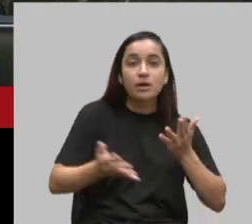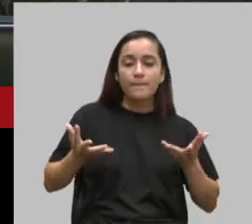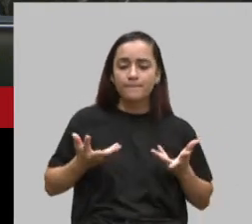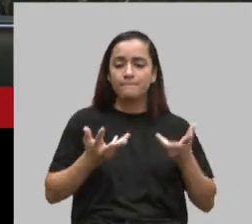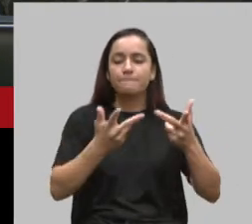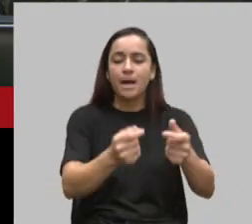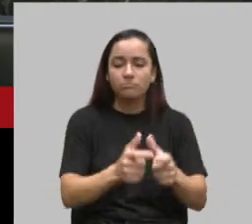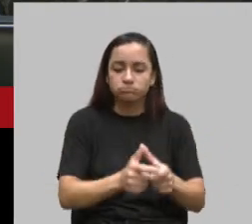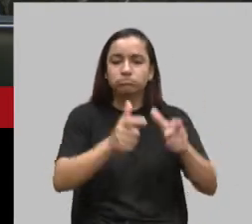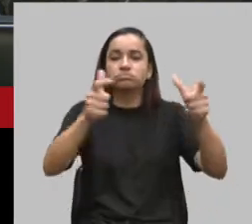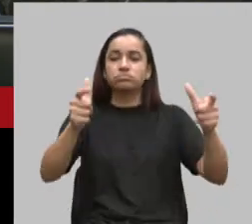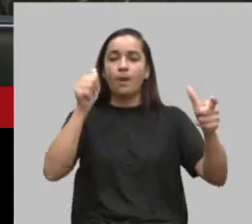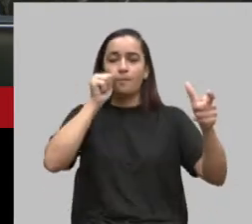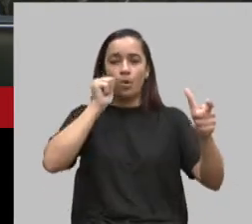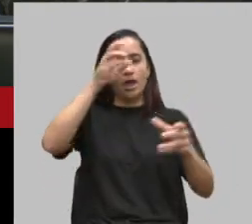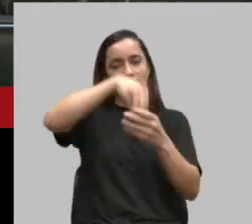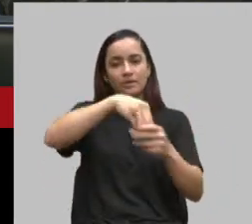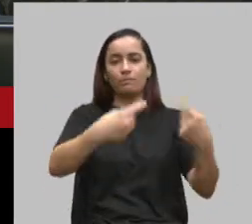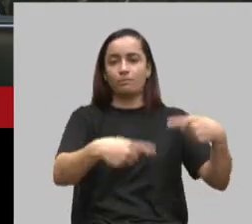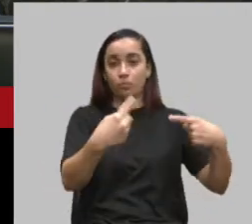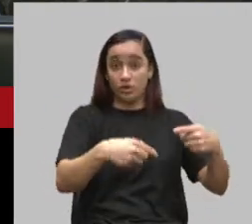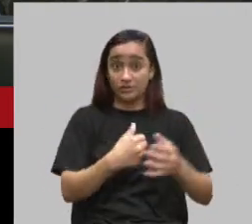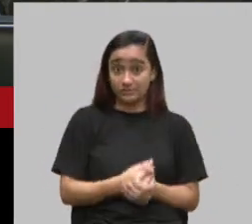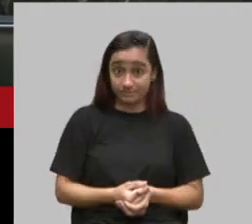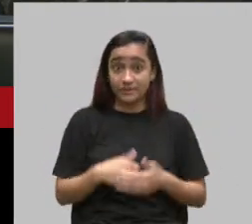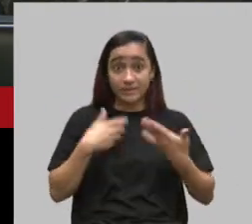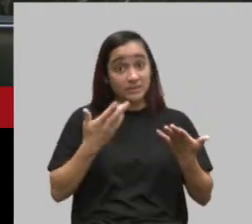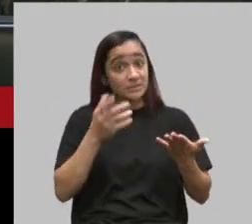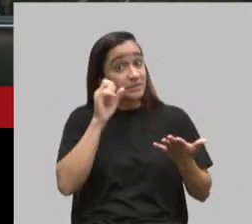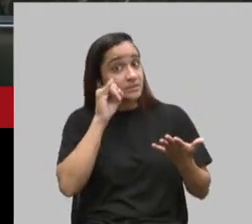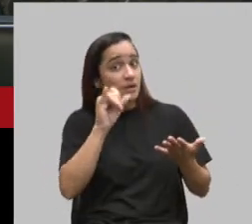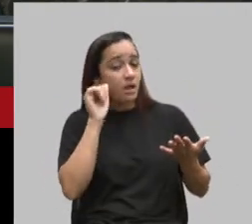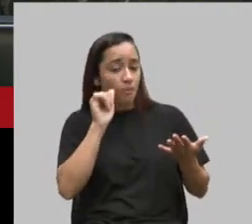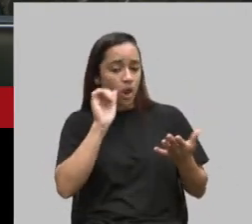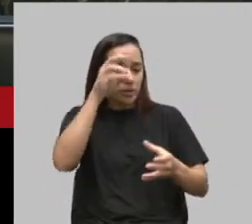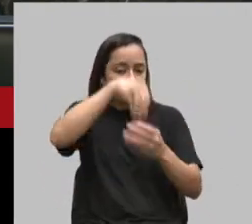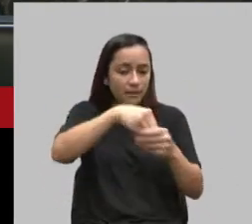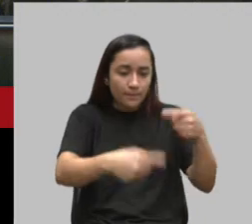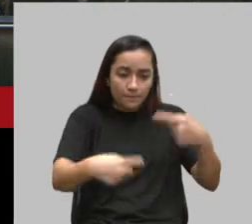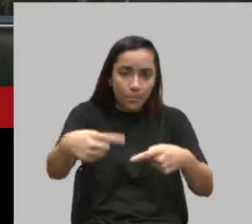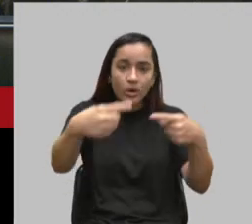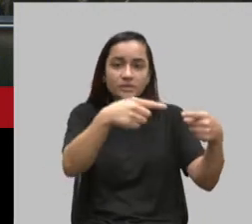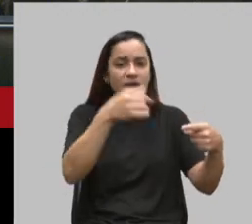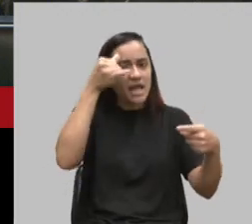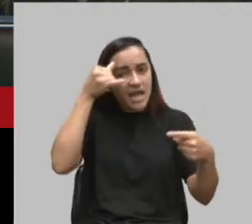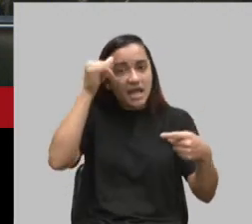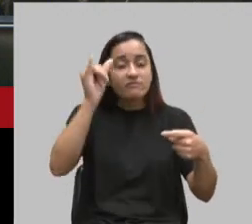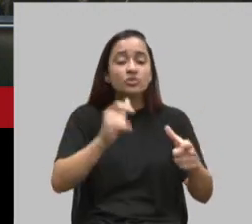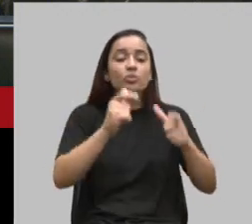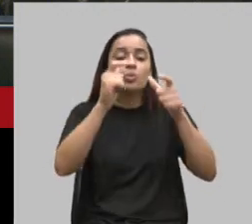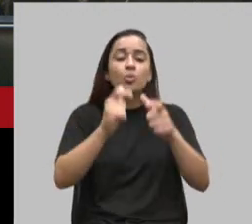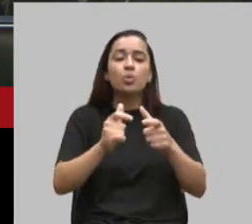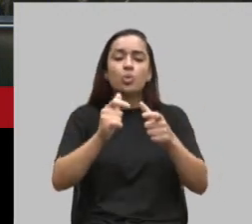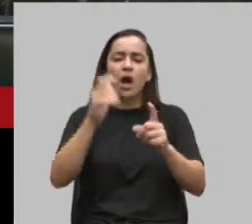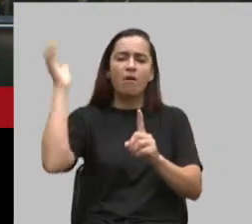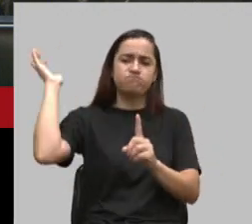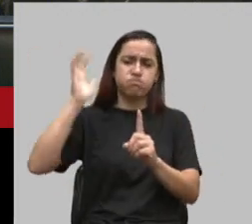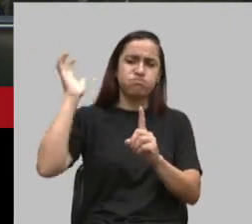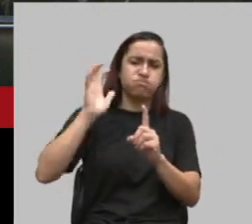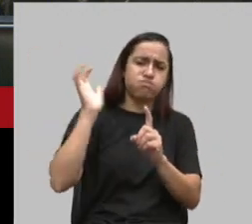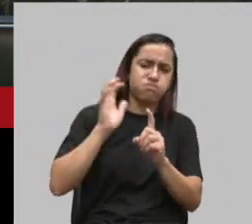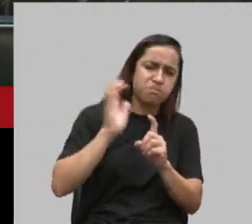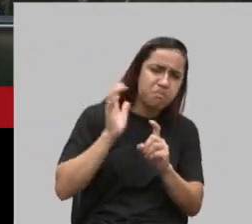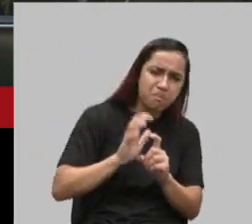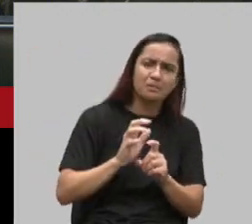a política e ao ocupar a política não ocupem o lugar do opressor não ocupem não se